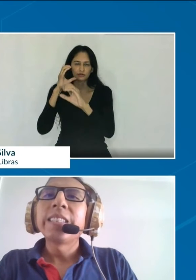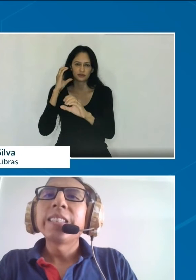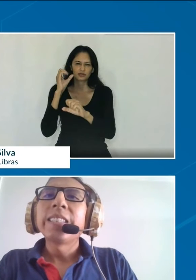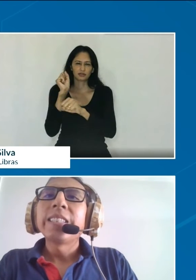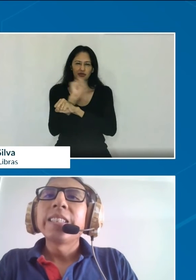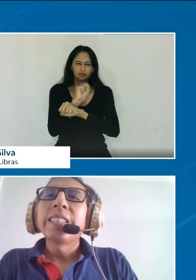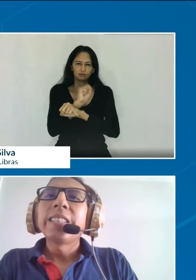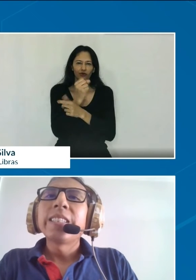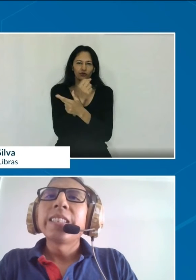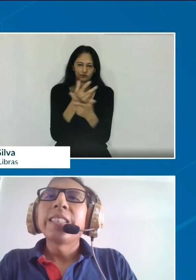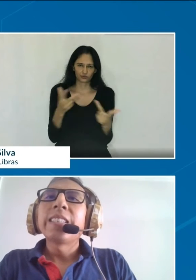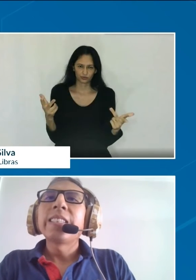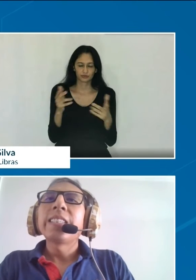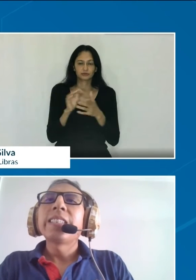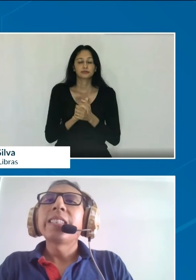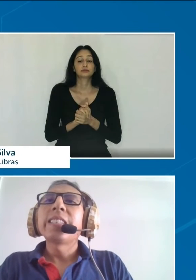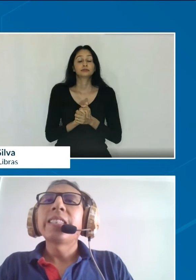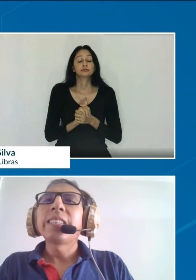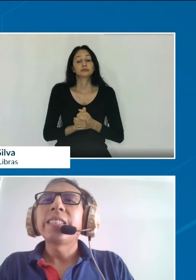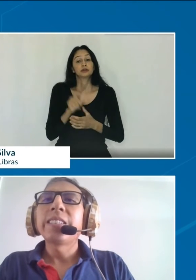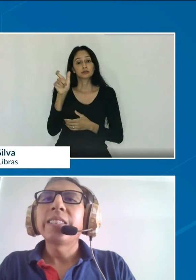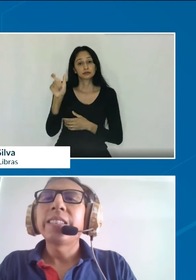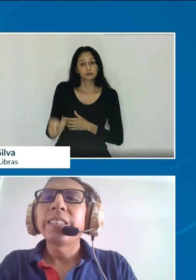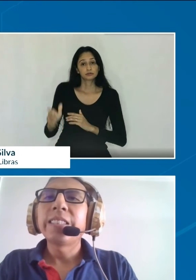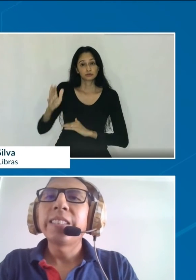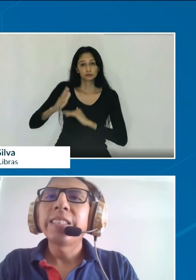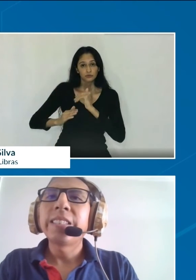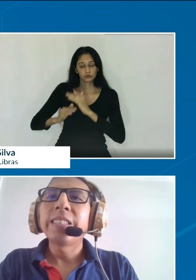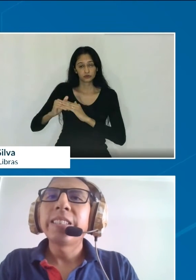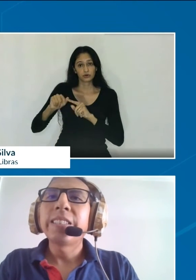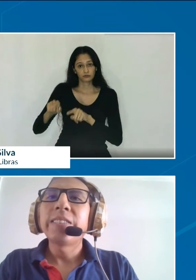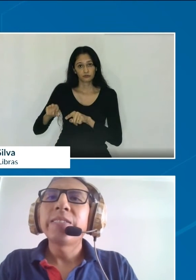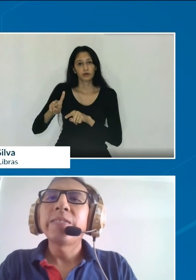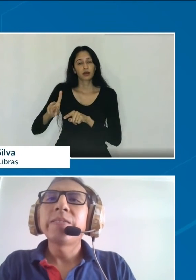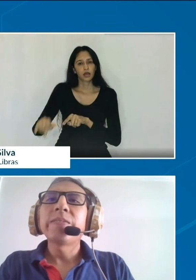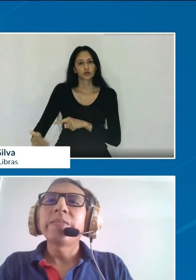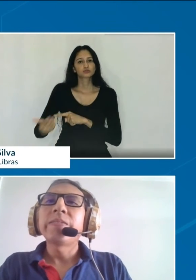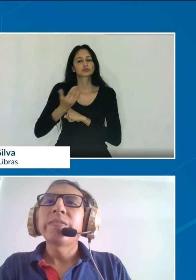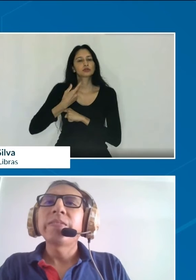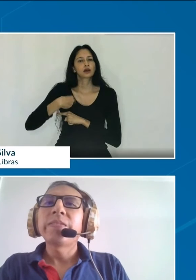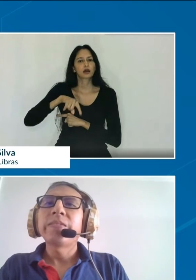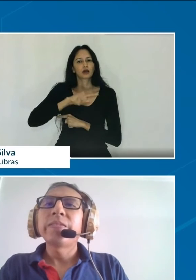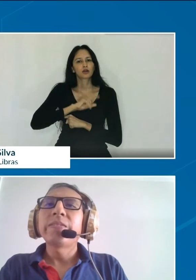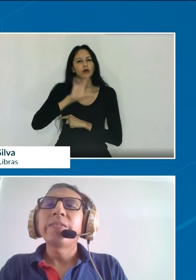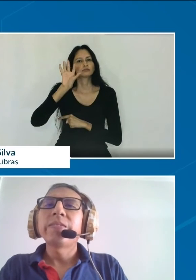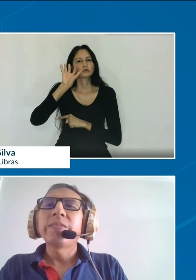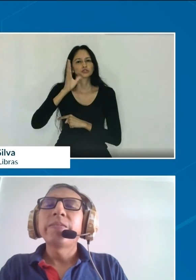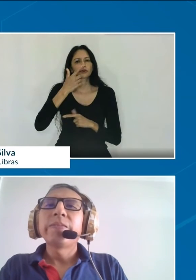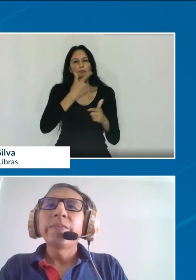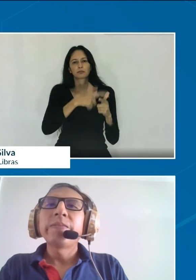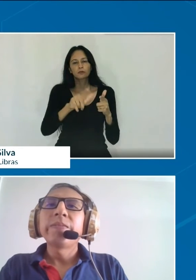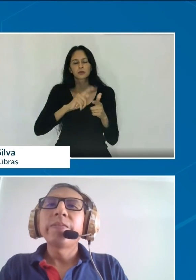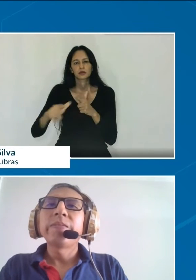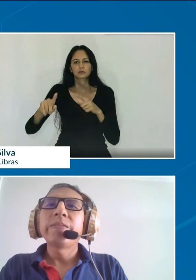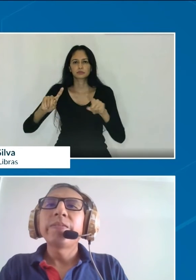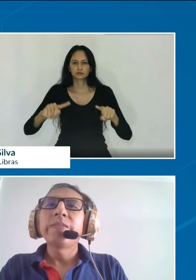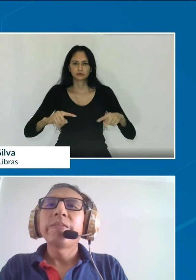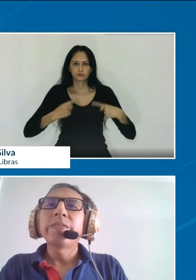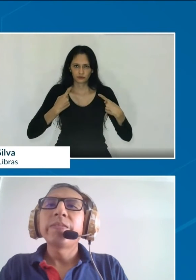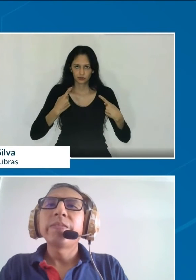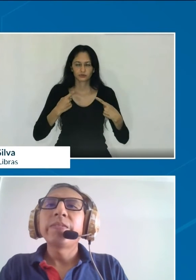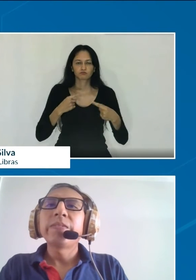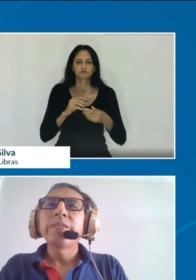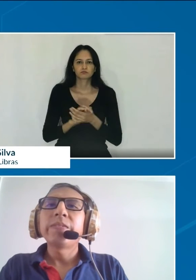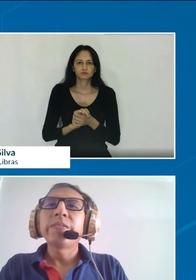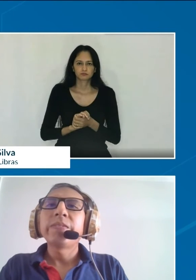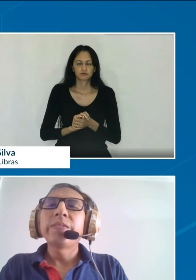transportes, né? Esse profissional, ele vai conseguir nos auxiliar para superar esses desafios e, de repente, fazer essa integração